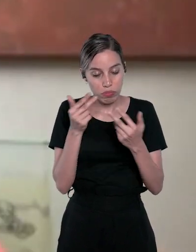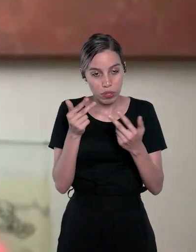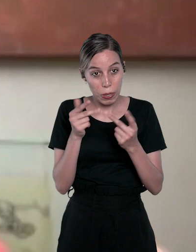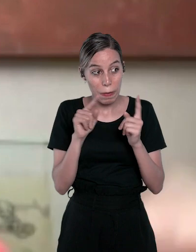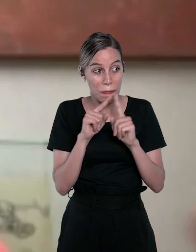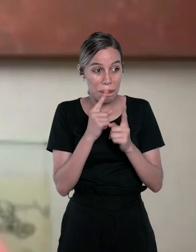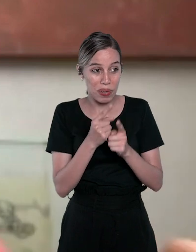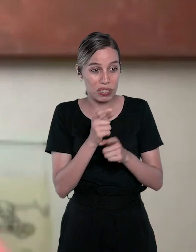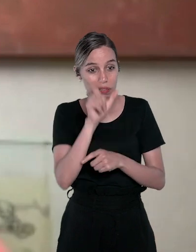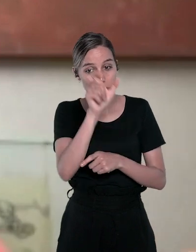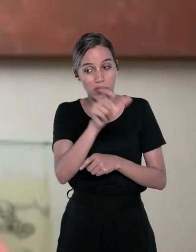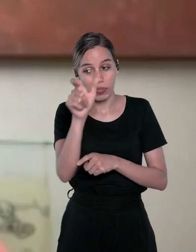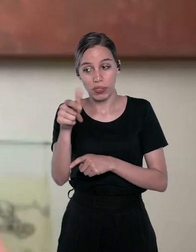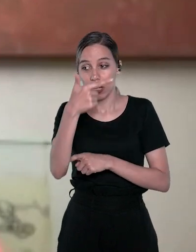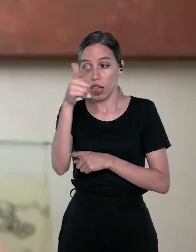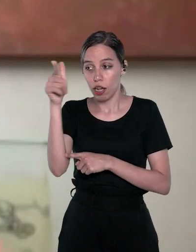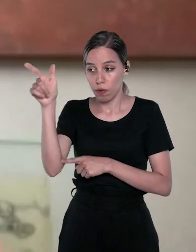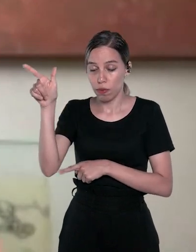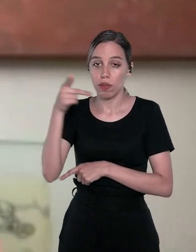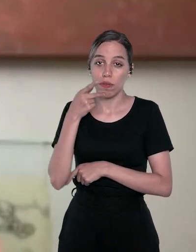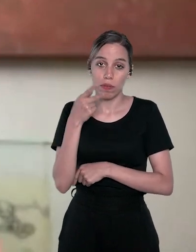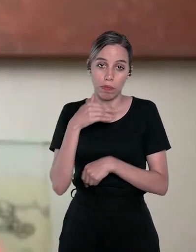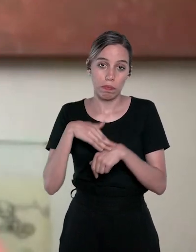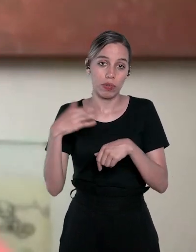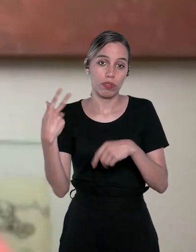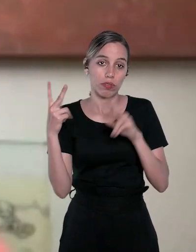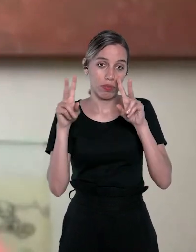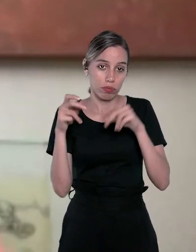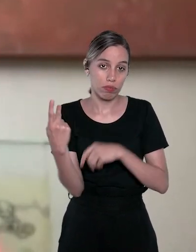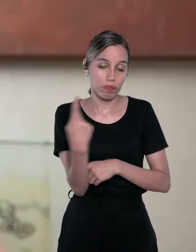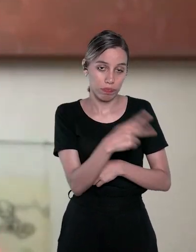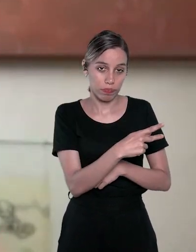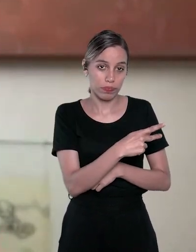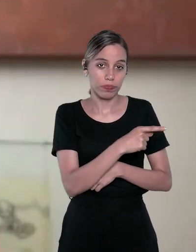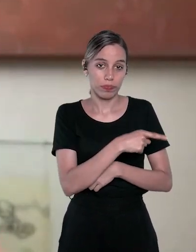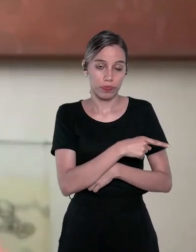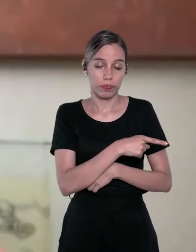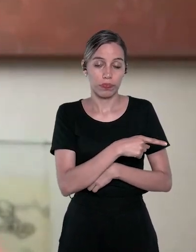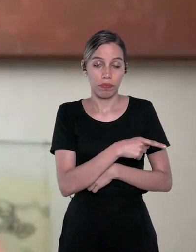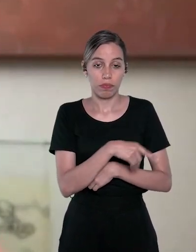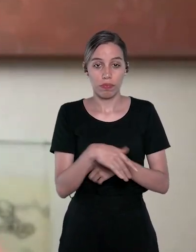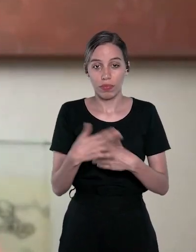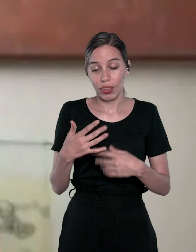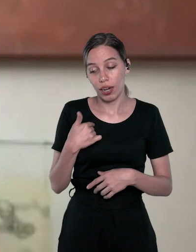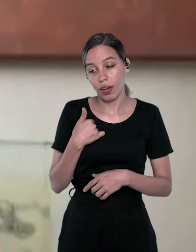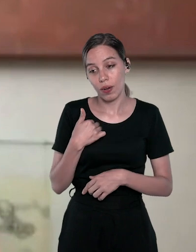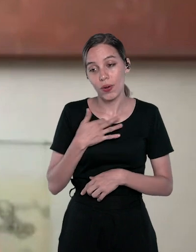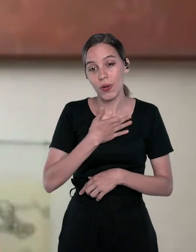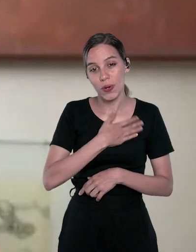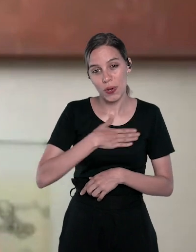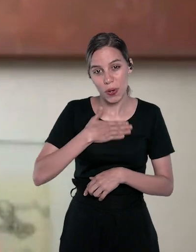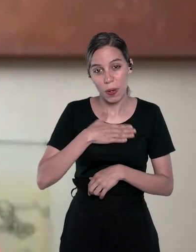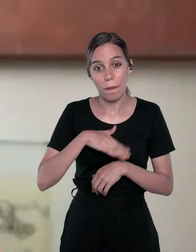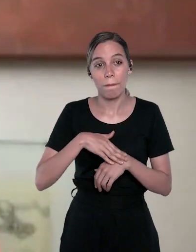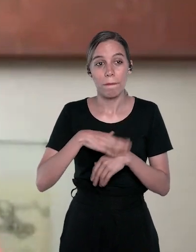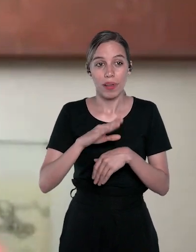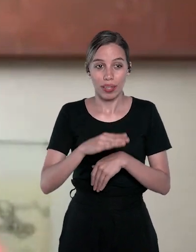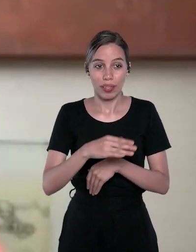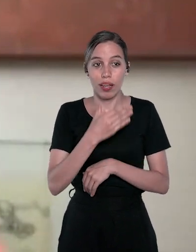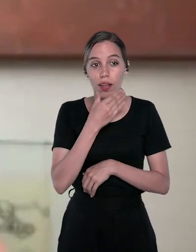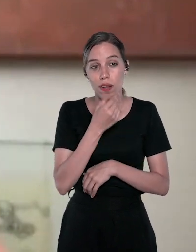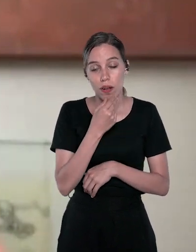outras pessoas da sua convivência. E é uma das matérias que eu mais gosto aí, é do Wander